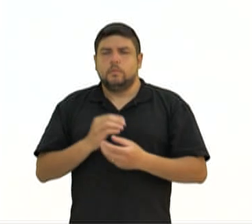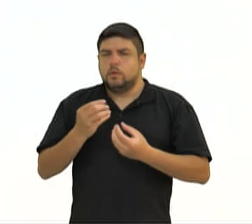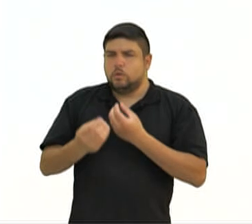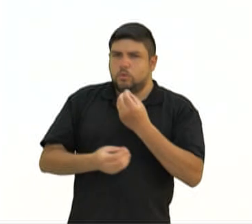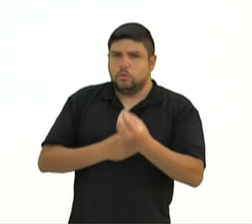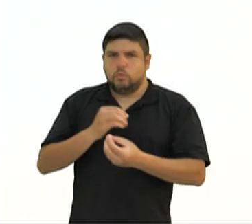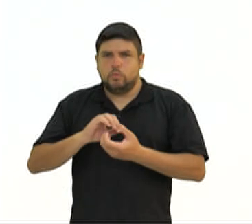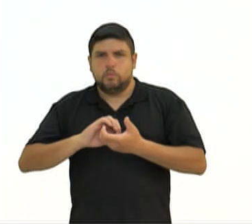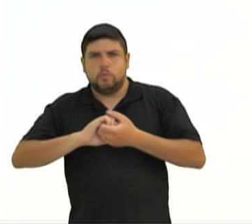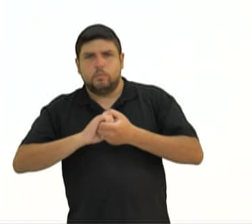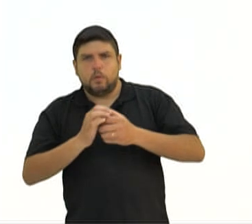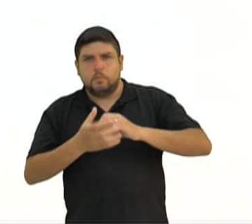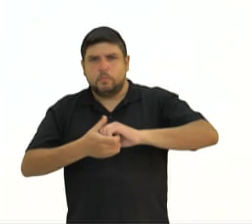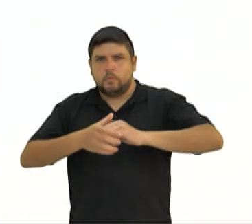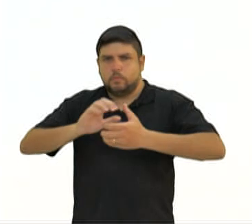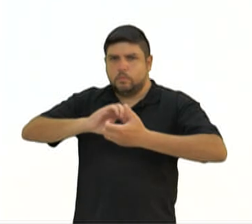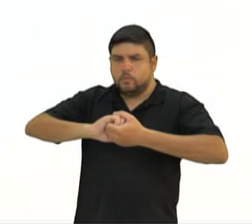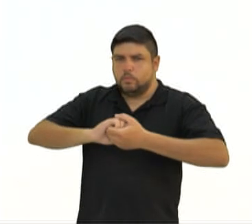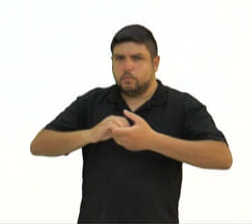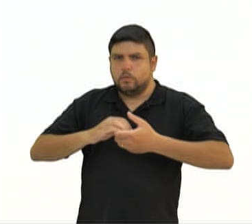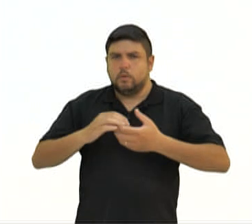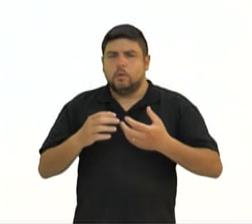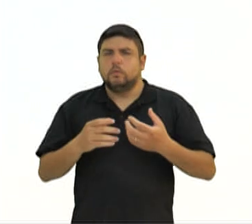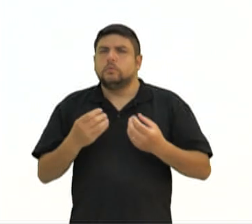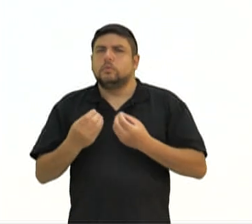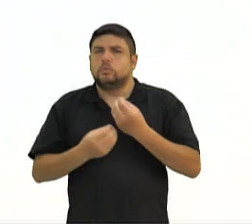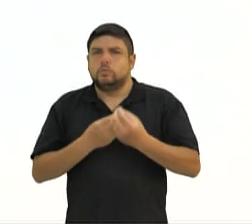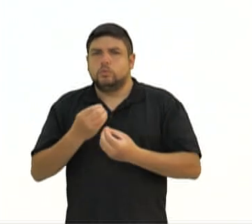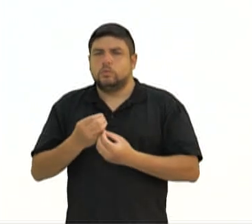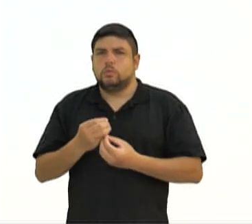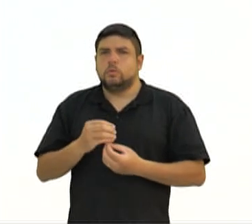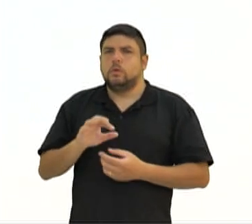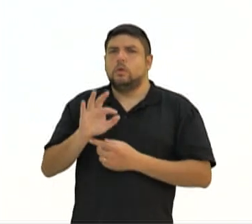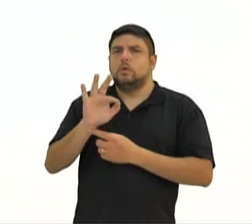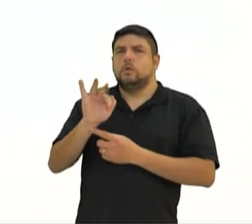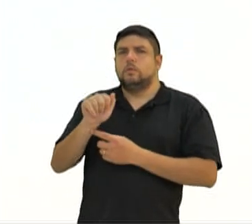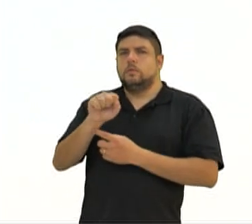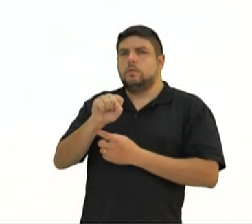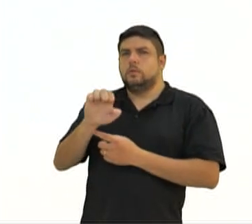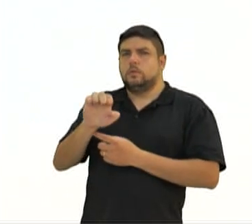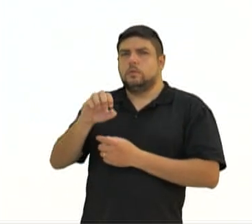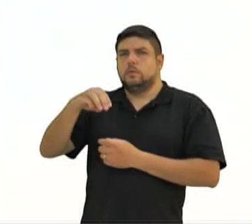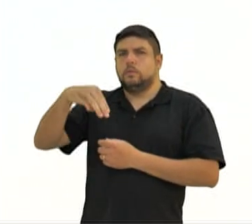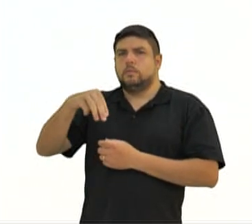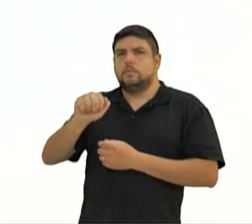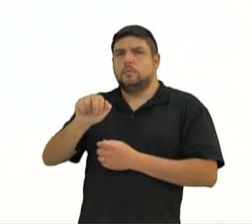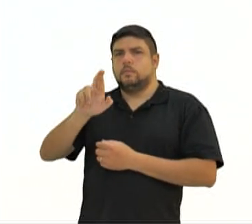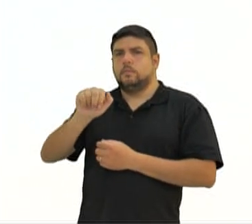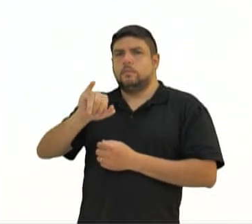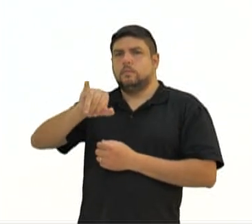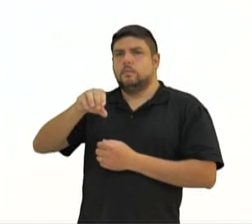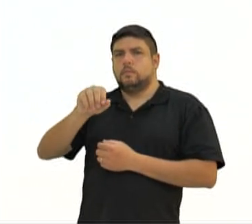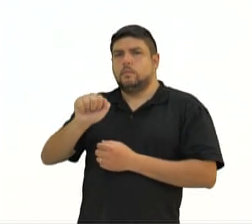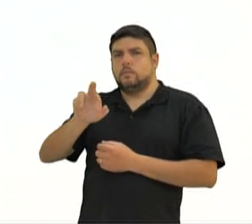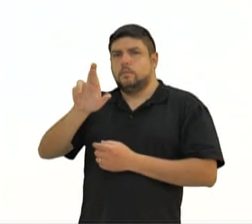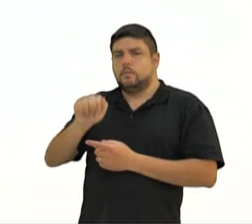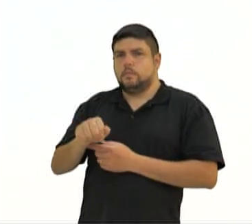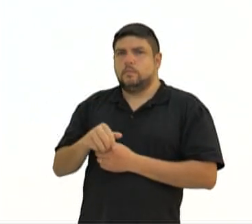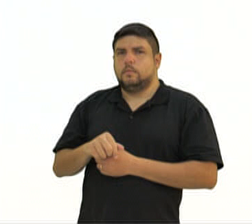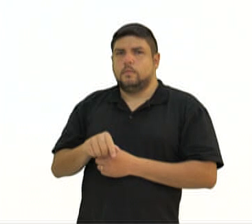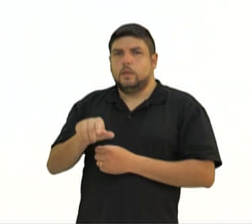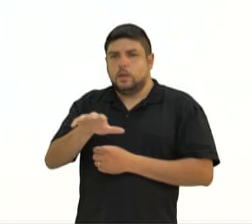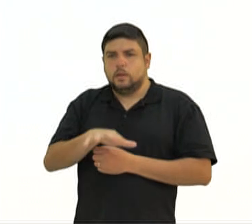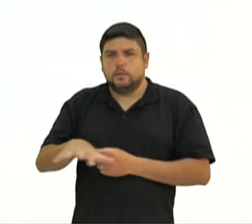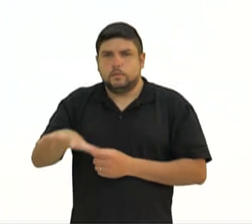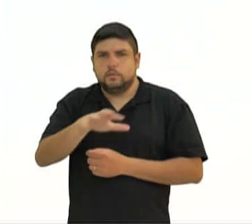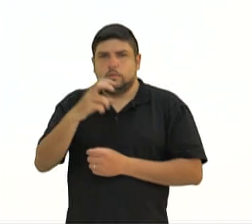sofisticada esteticamente é chamada de fase marajoara. Diferentes culturas instaladas na região,